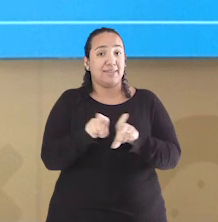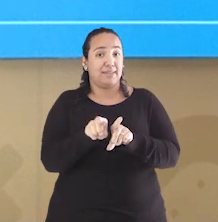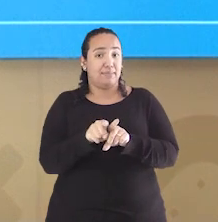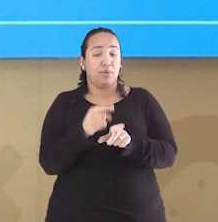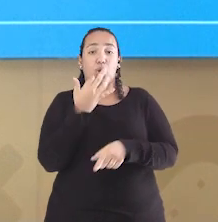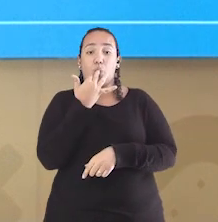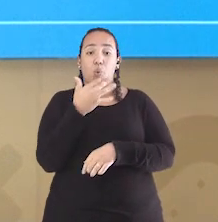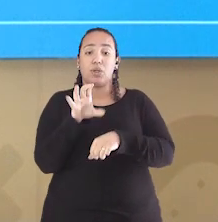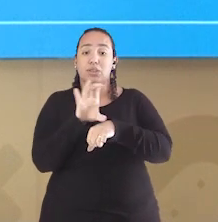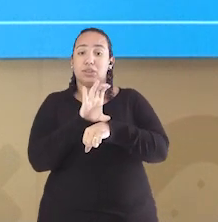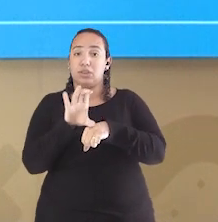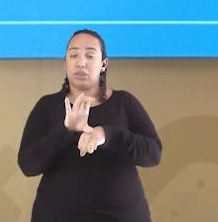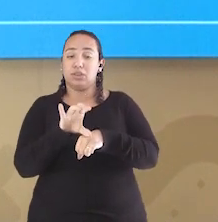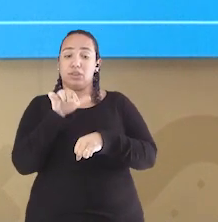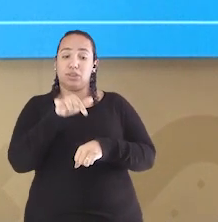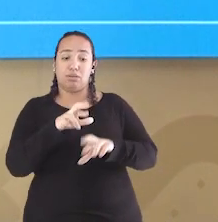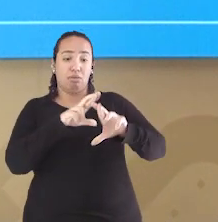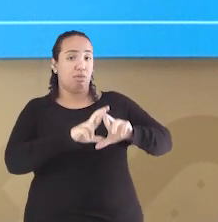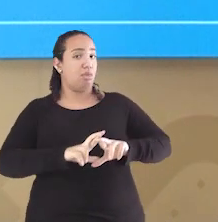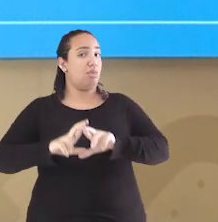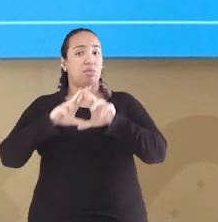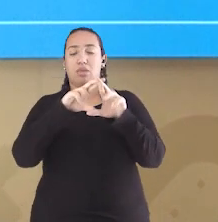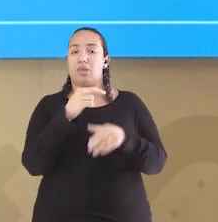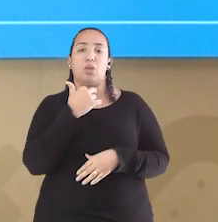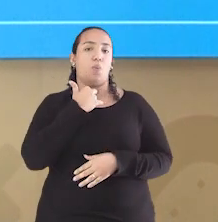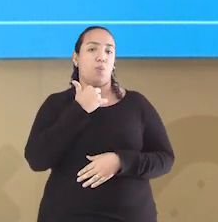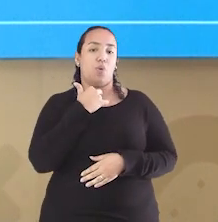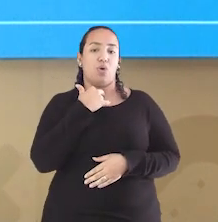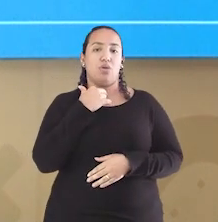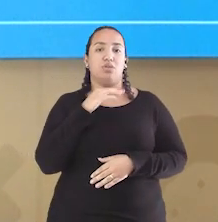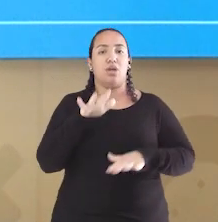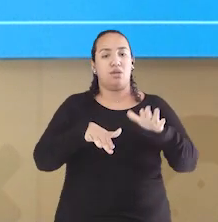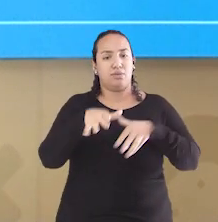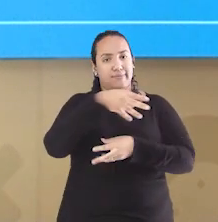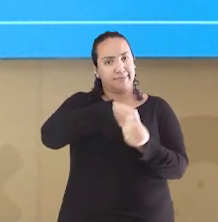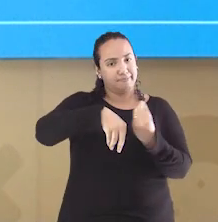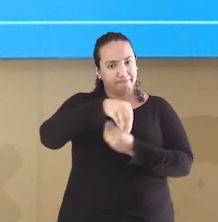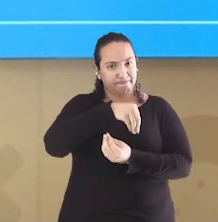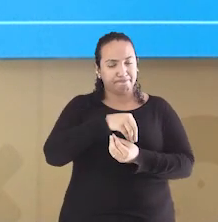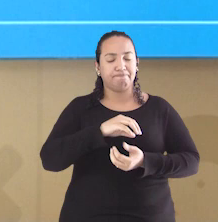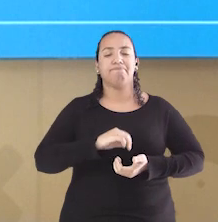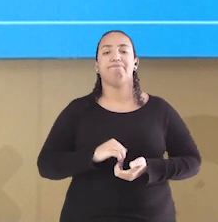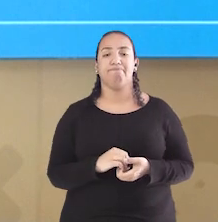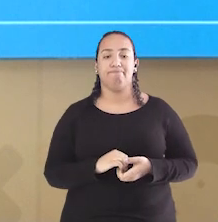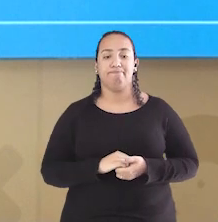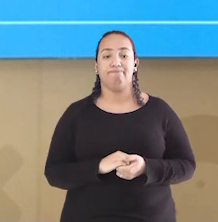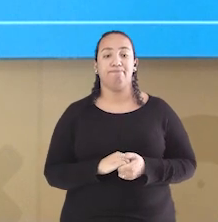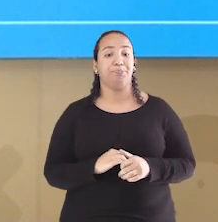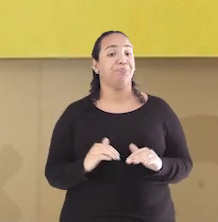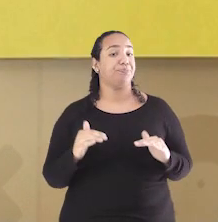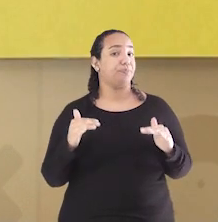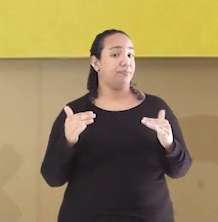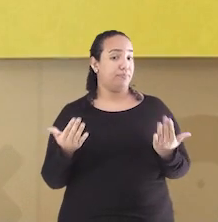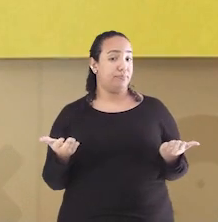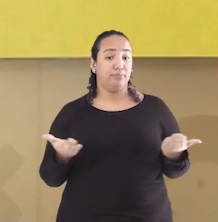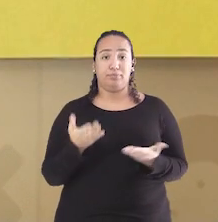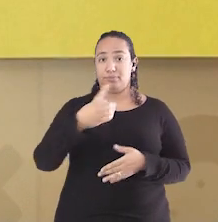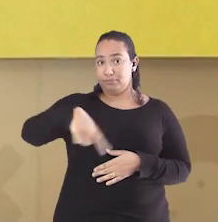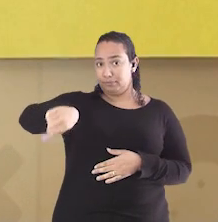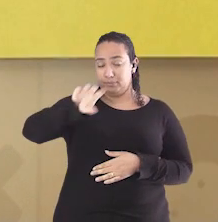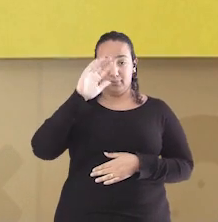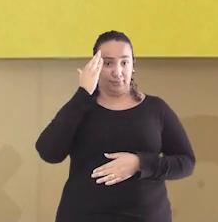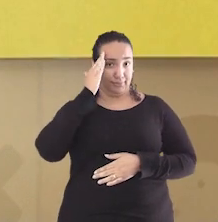cinza, que é o não recicláveis ou misturados, aquele lixo que acaba se misturando, sabe? Bem, agora